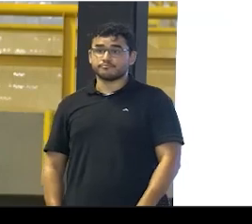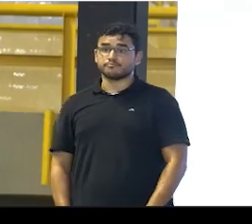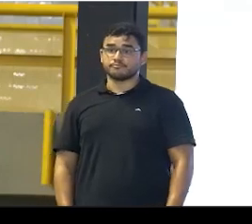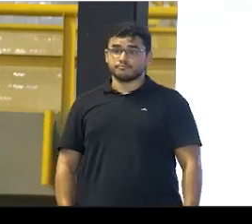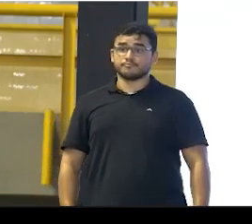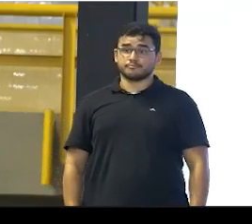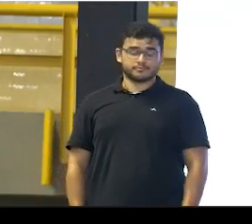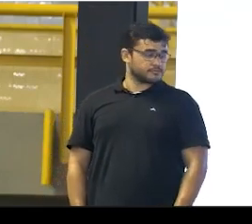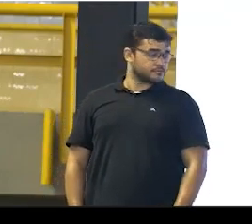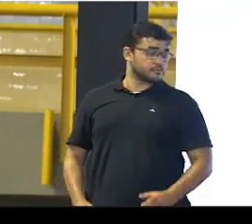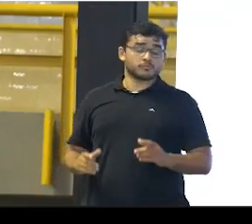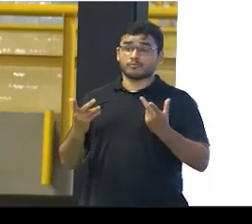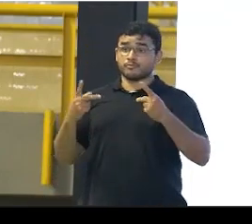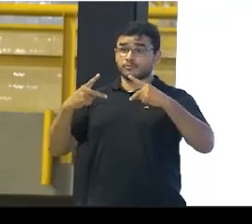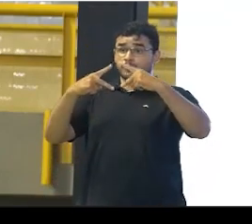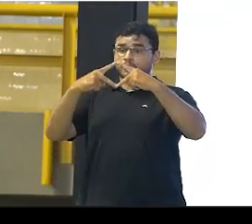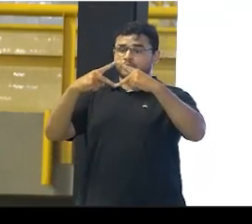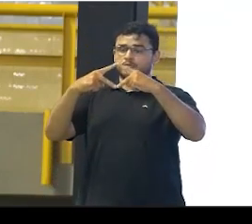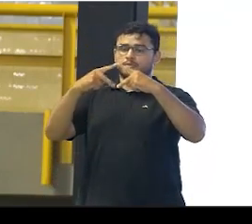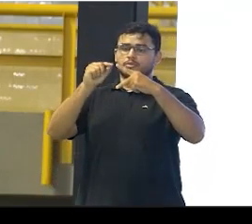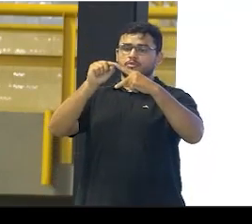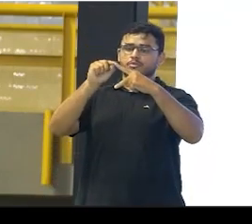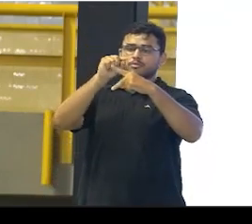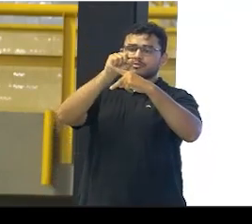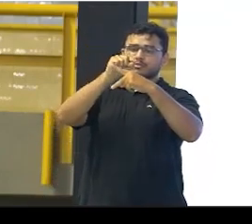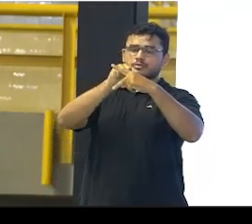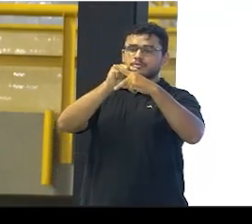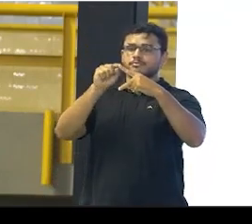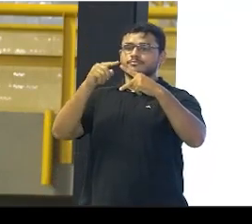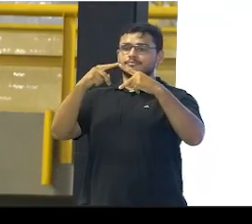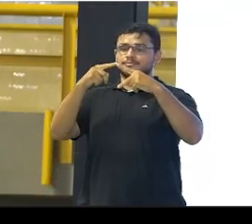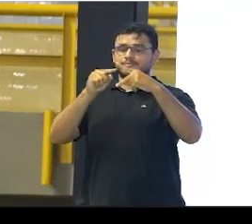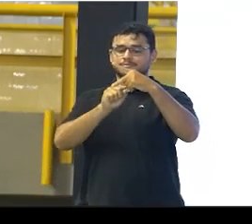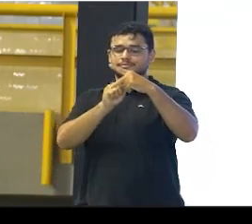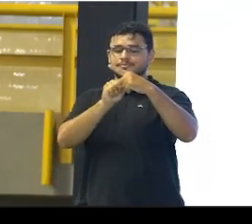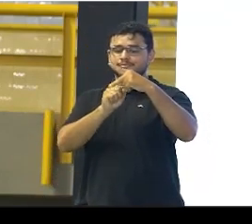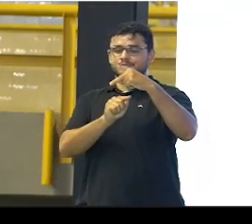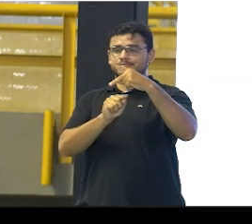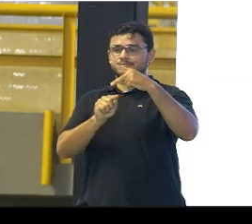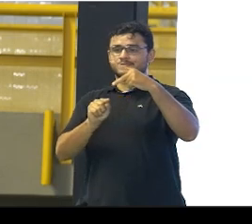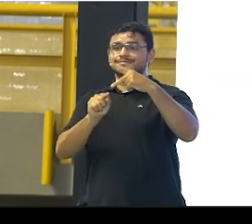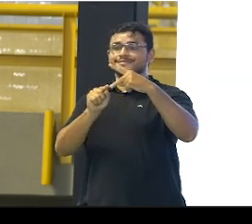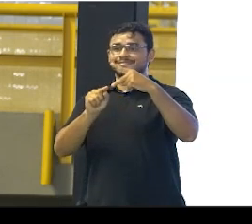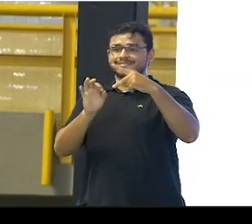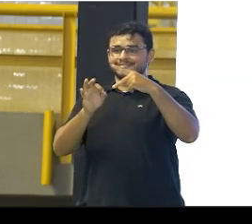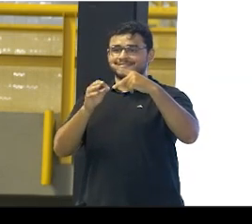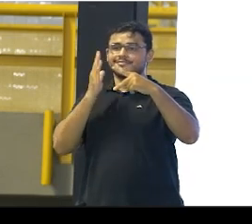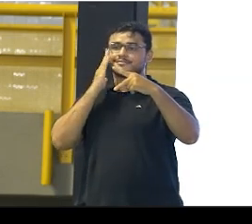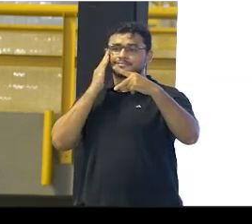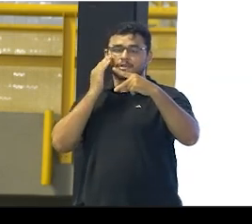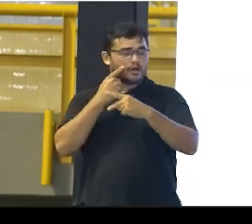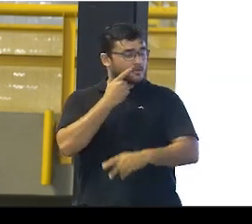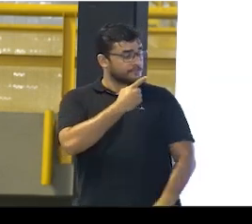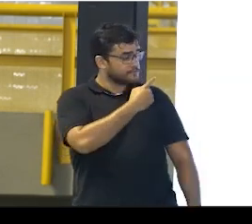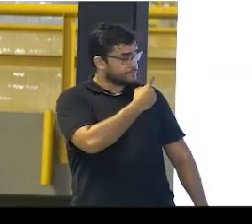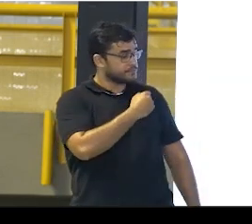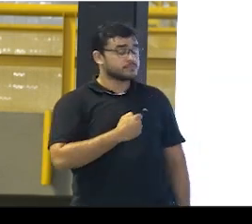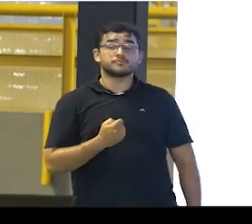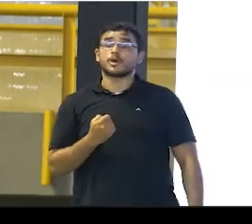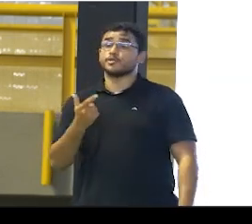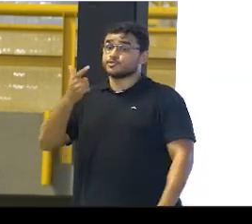um terreno de 15 hectares, equivale a 15 quarteirões. Ou seja, são como se